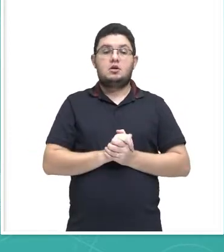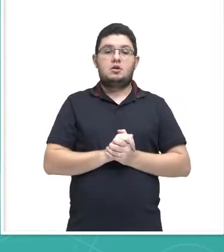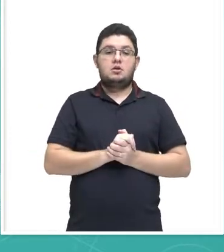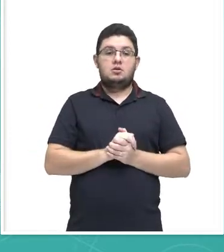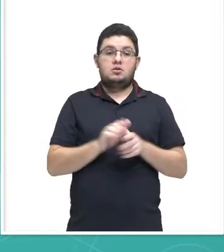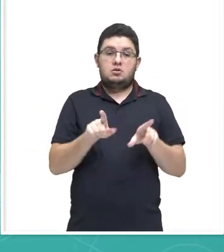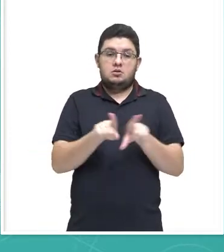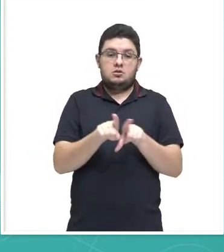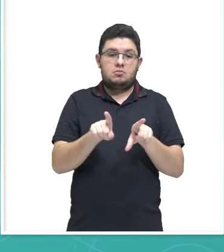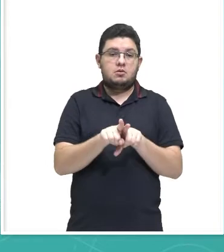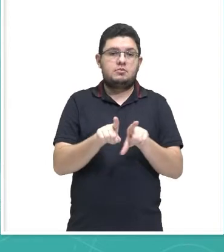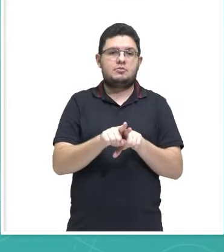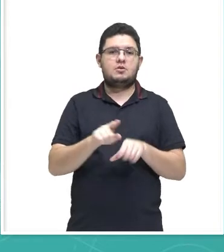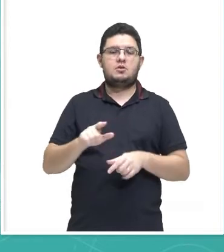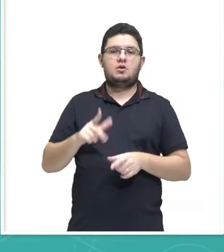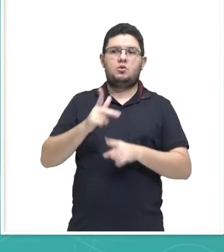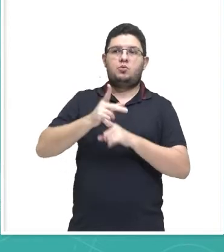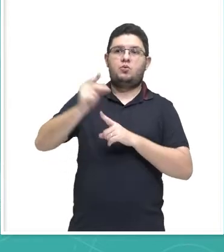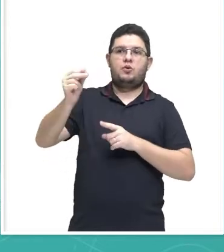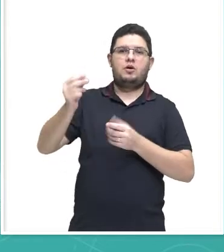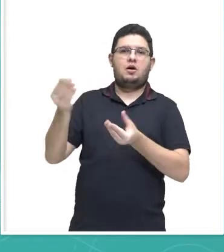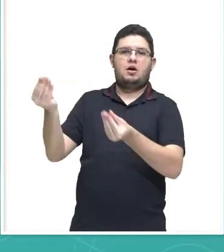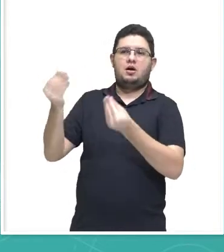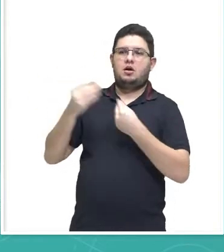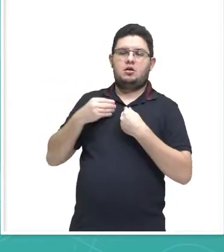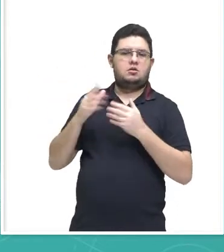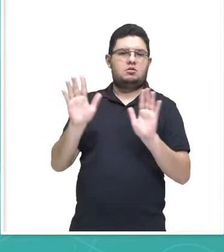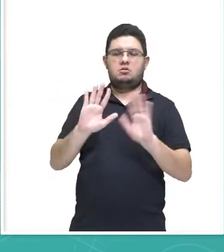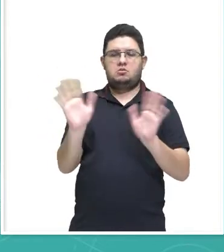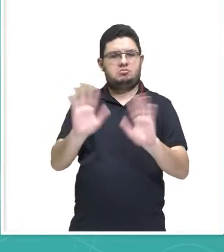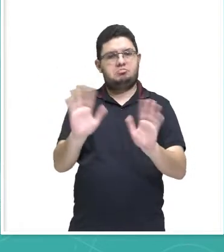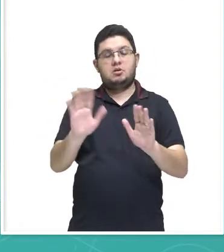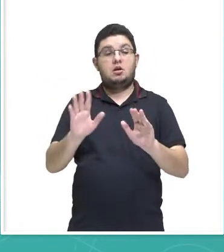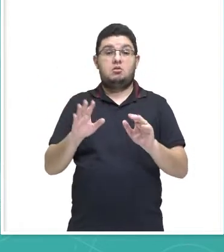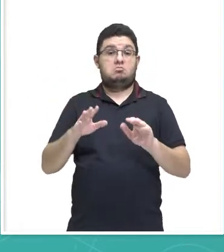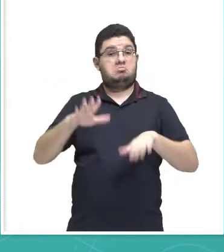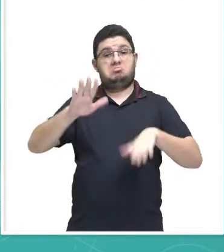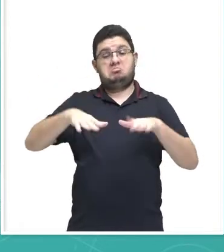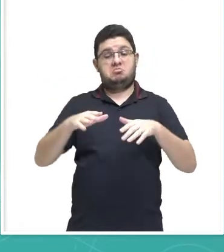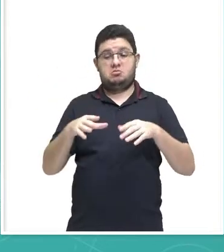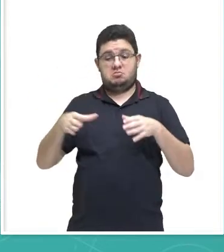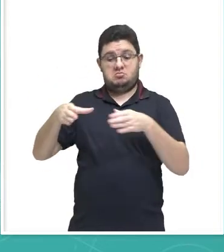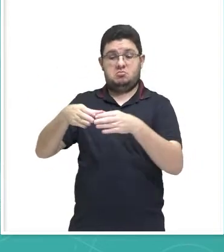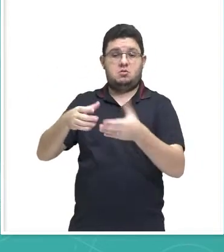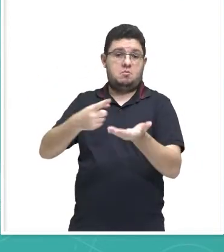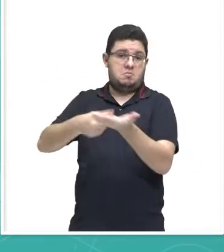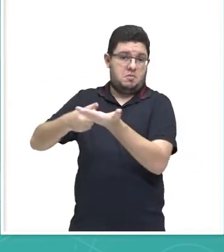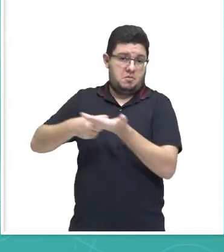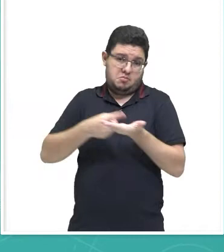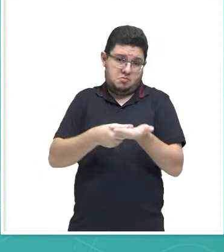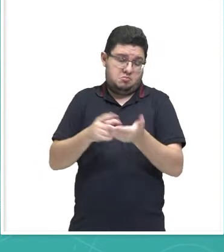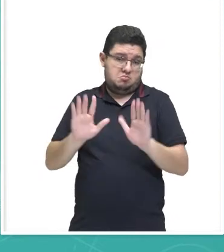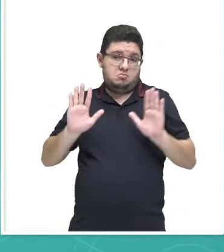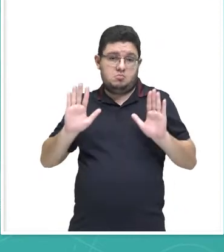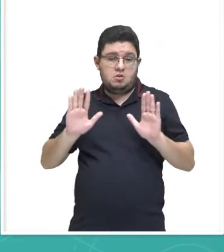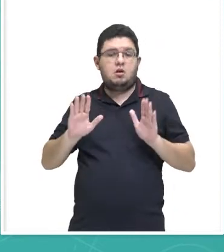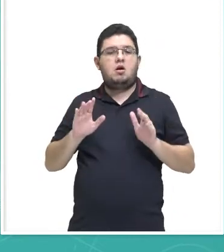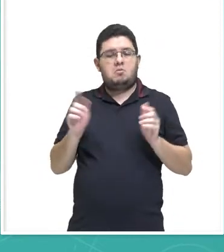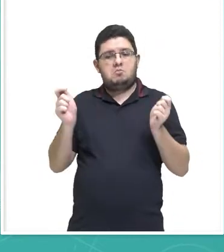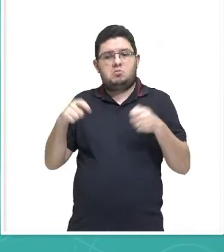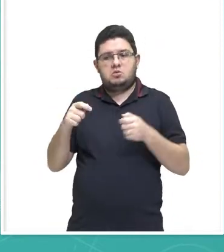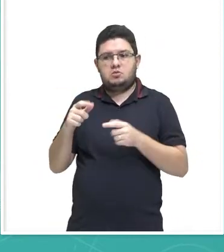necessário uma premiação, a não ser que as pessoas que estejam ali envolvidas queiram fazer alguma aposta, aí sim vai ter